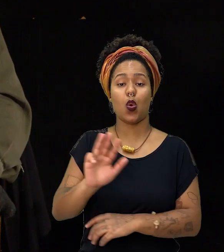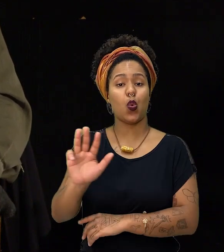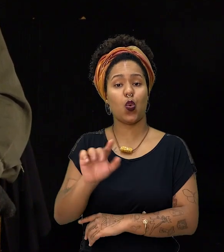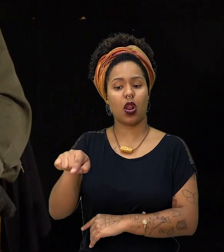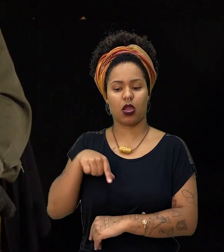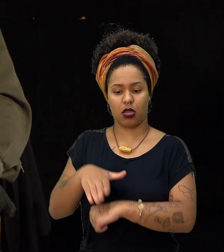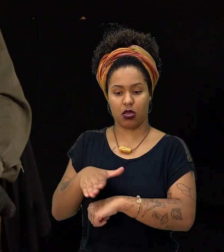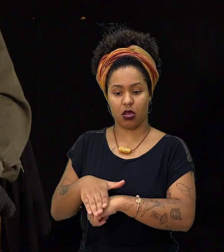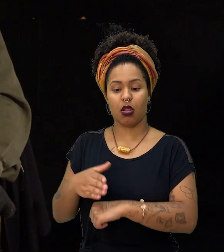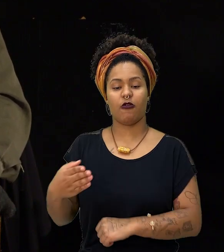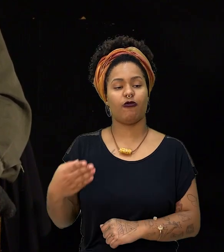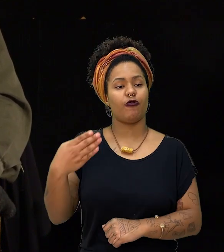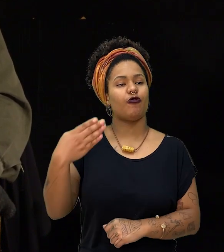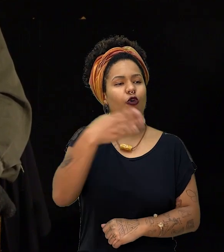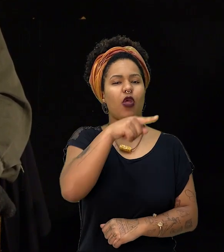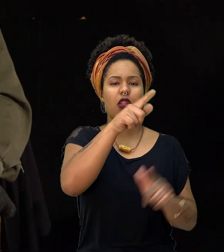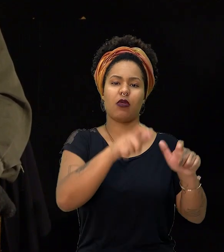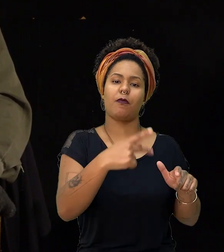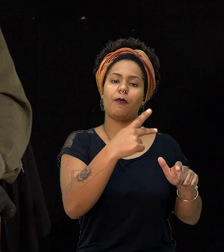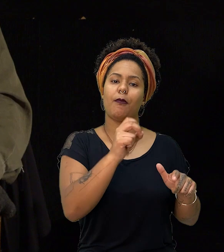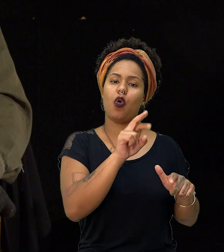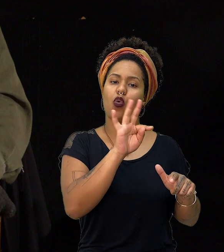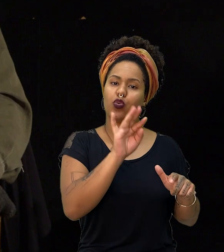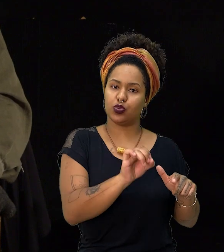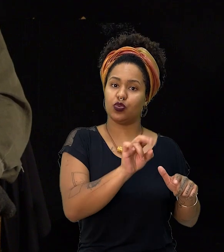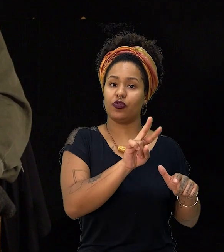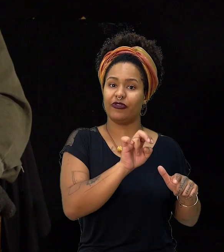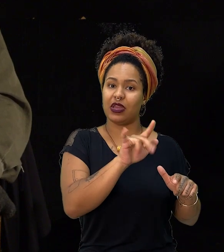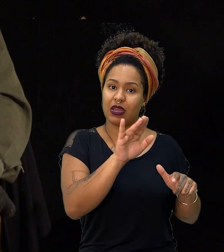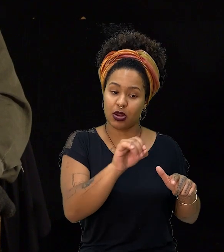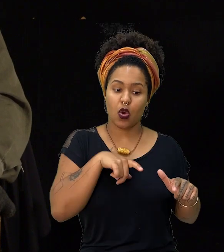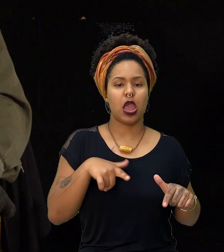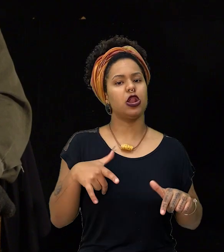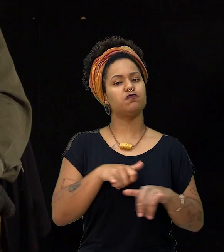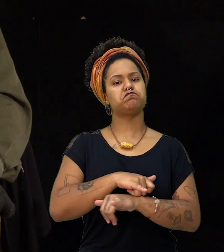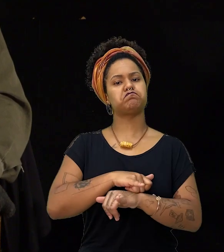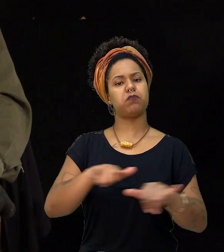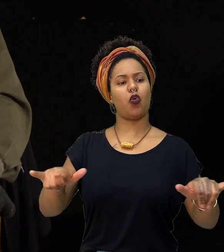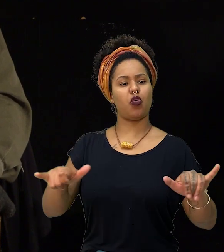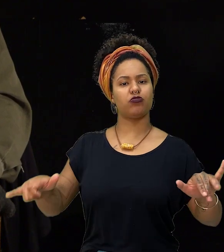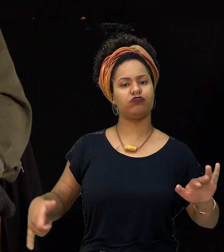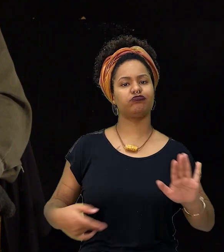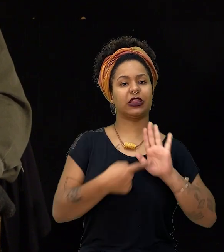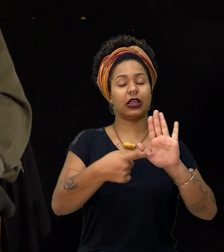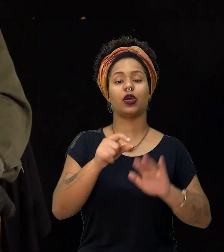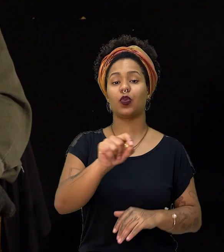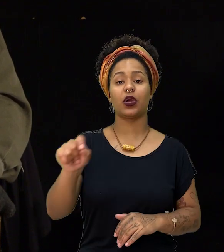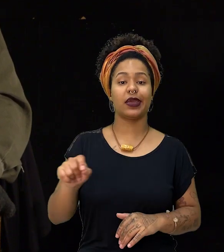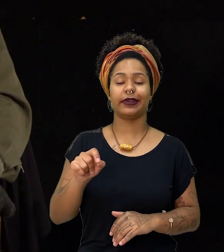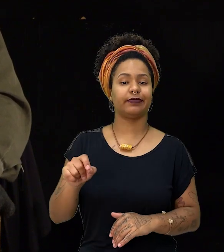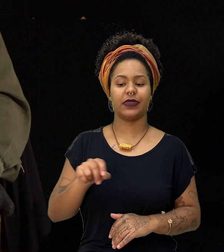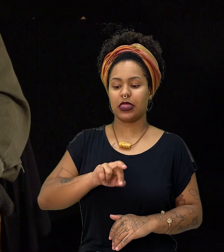foi a Porto Velho e declarou solenemente que não vai ser um